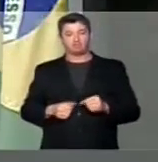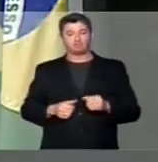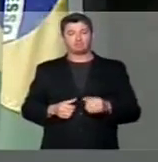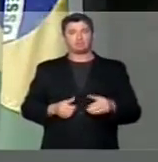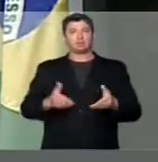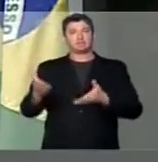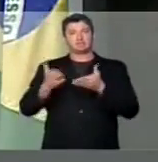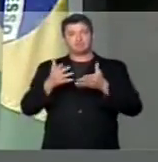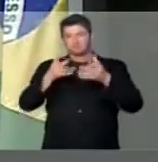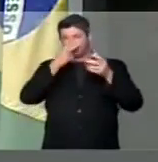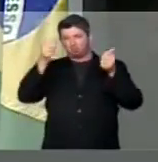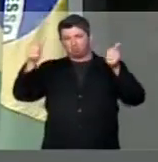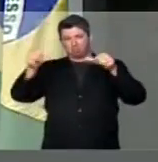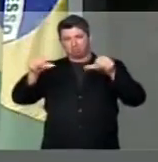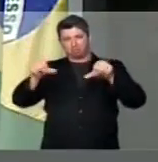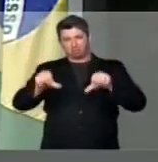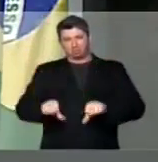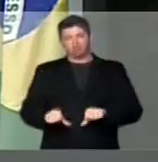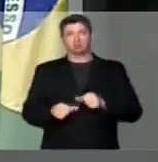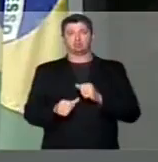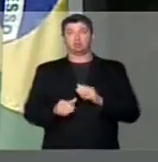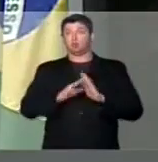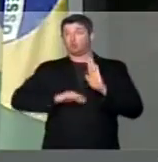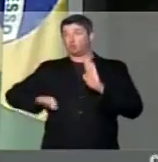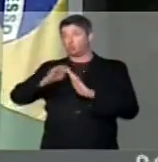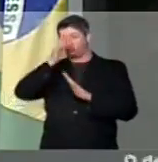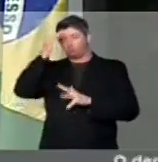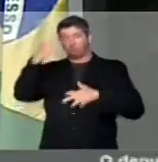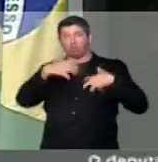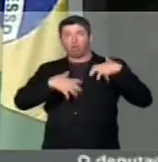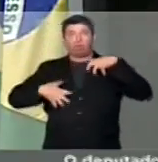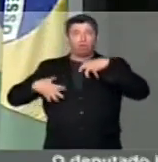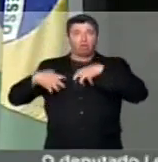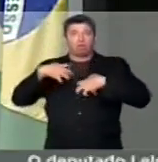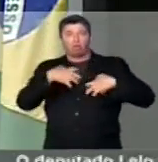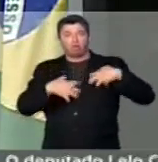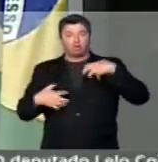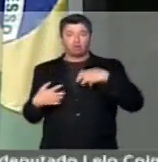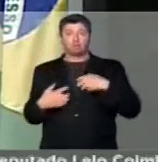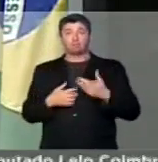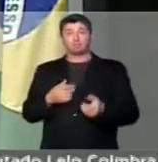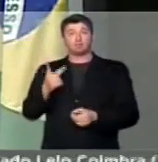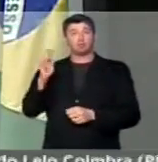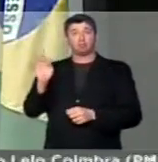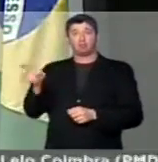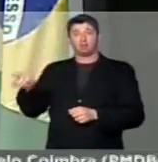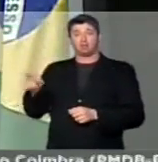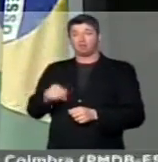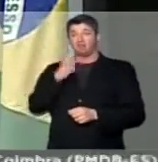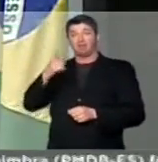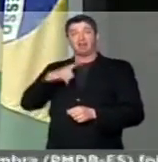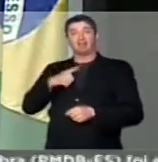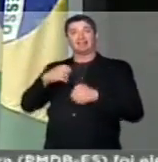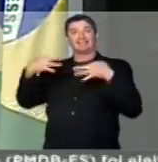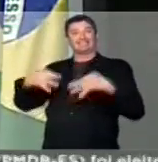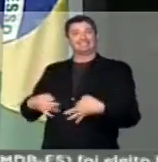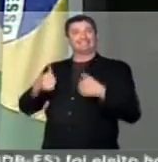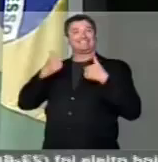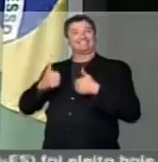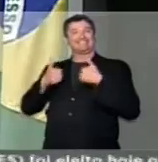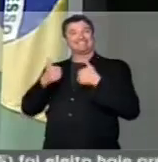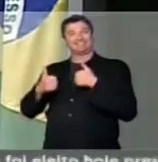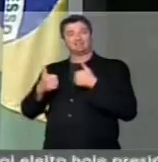Serviços se deteriorando, todo mundo agonizando, e o PT achando que está no caminho certo.